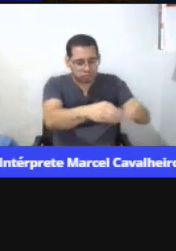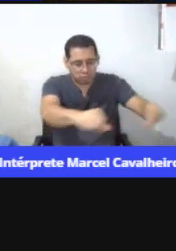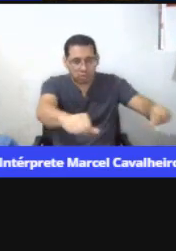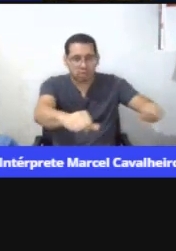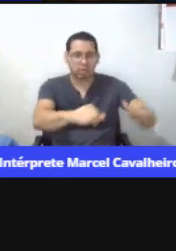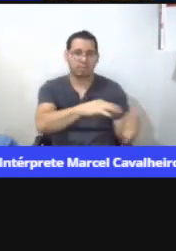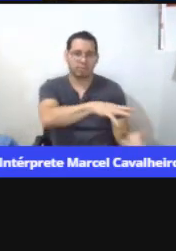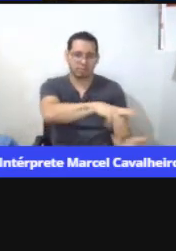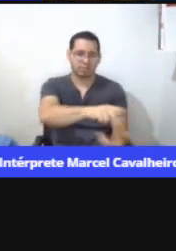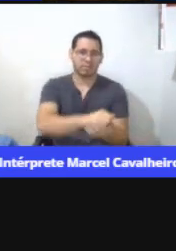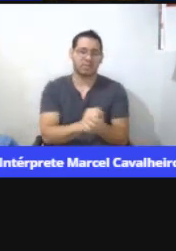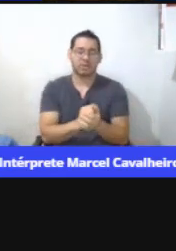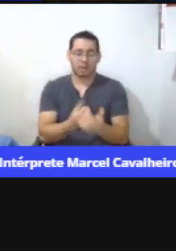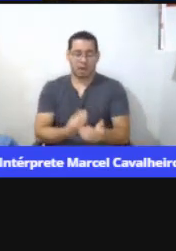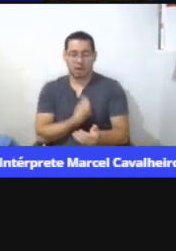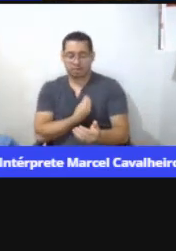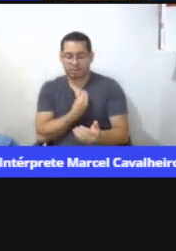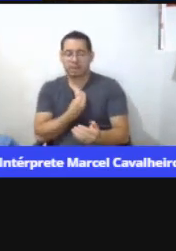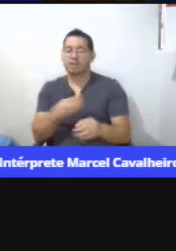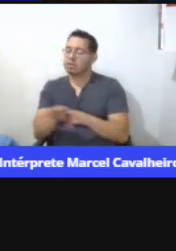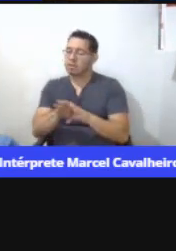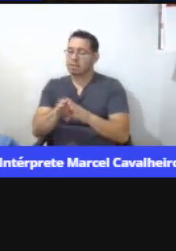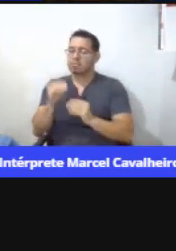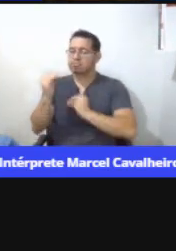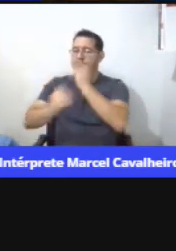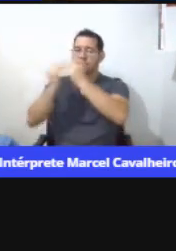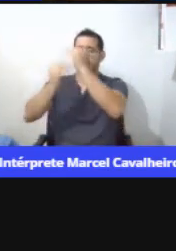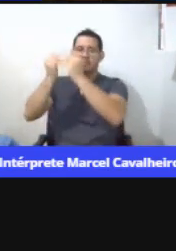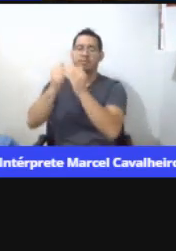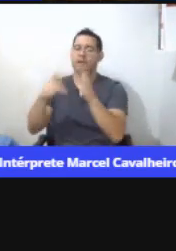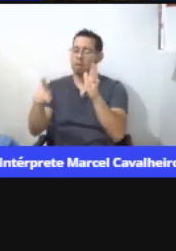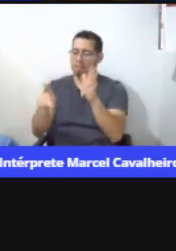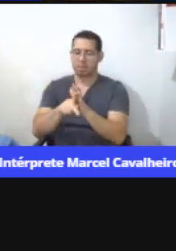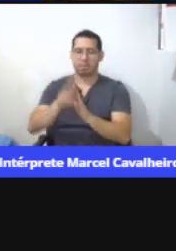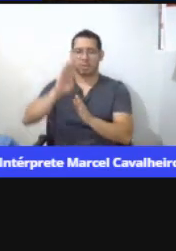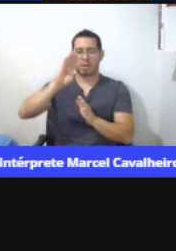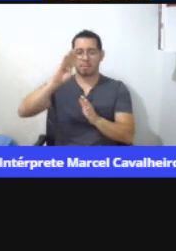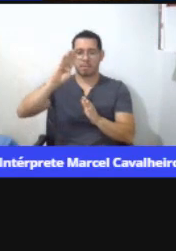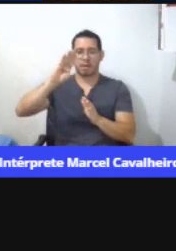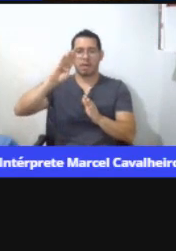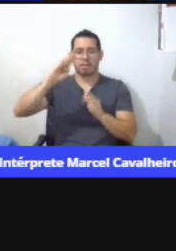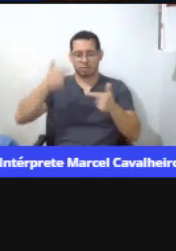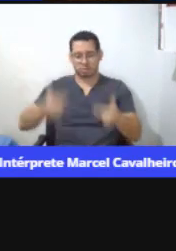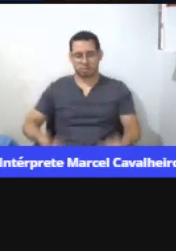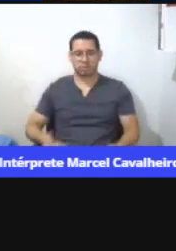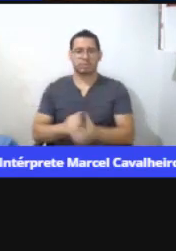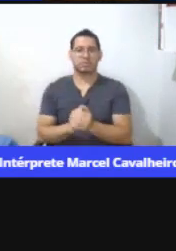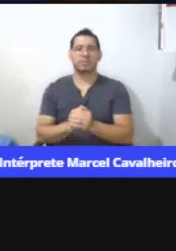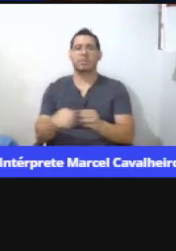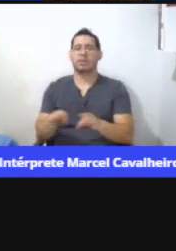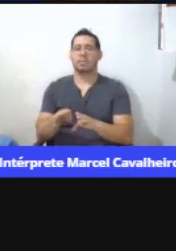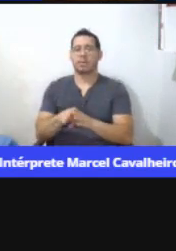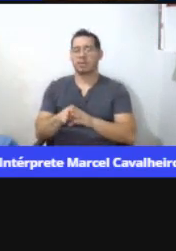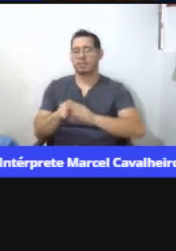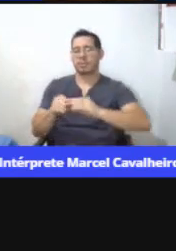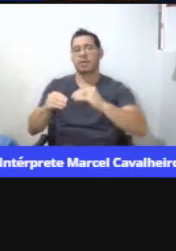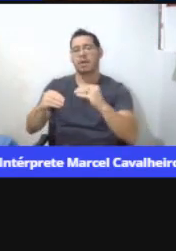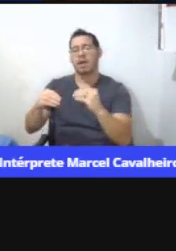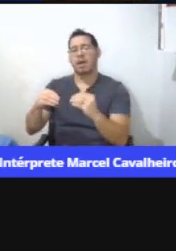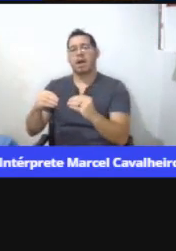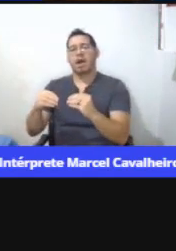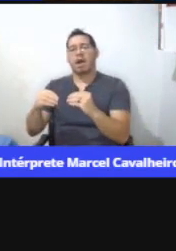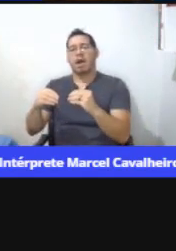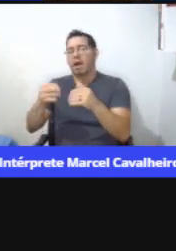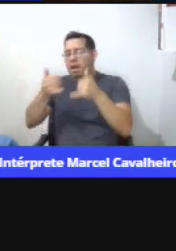Evolução, que aborda os conceitos da própria biologia, e Matéria e Energia, que estuda conceitos